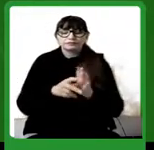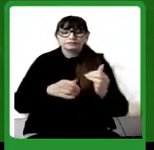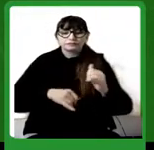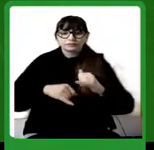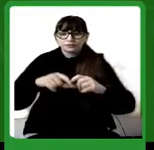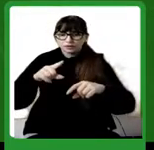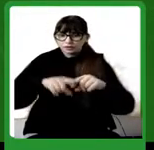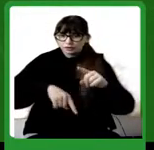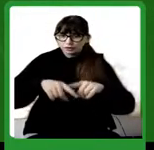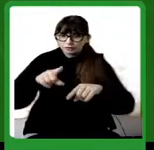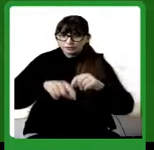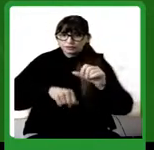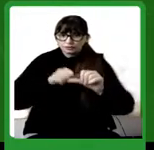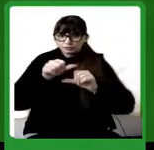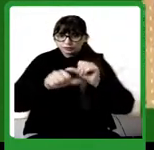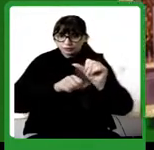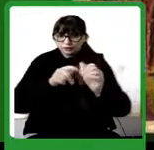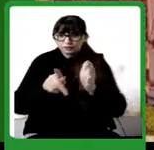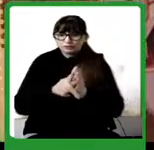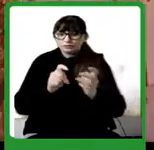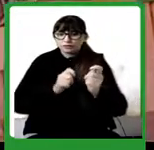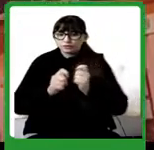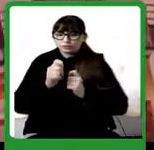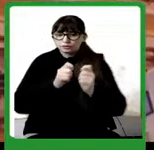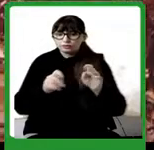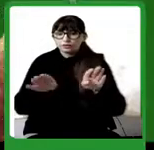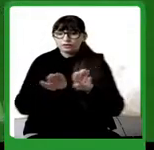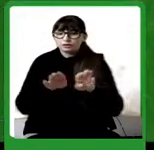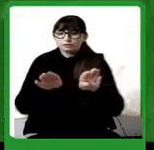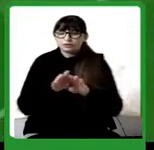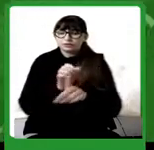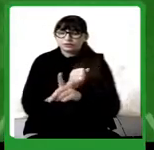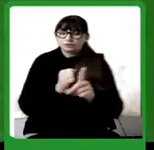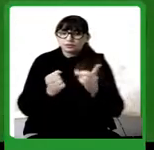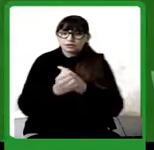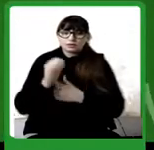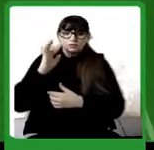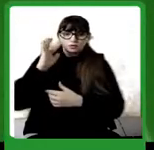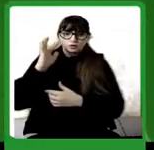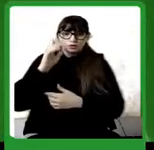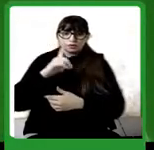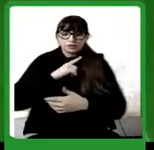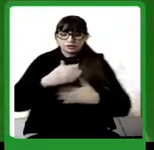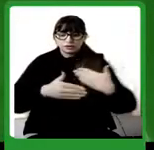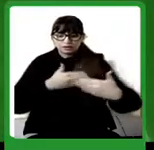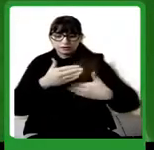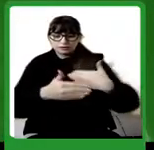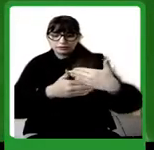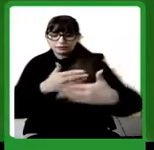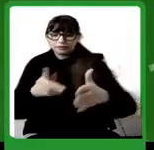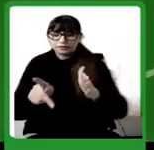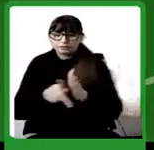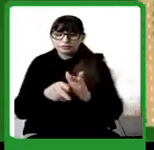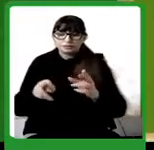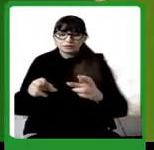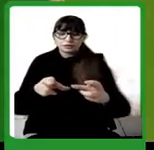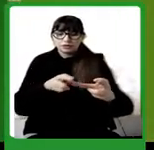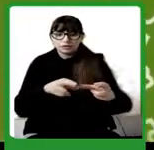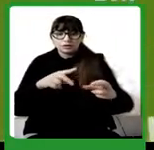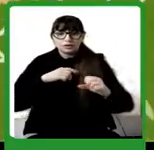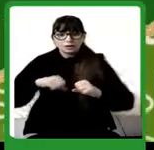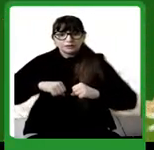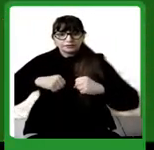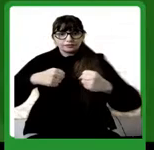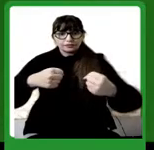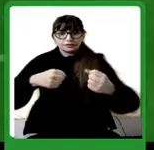e transformação econômica e social. O sonho de levar desenvolvimento para associados e região tomou força e chegou